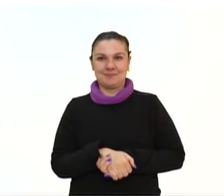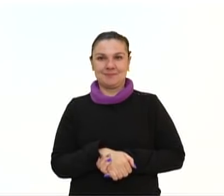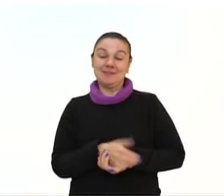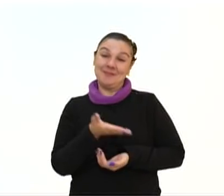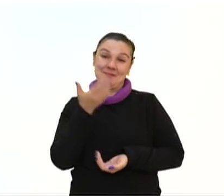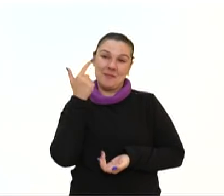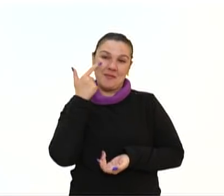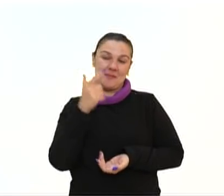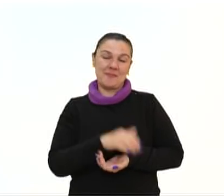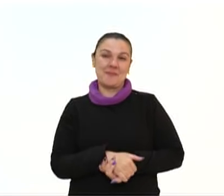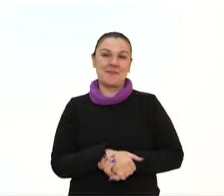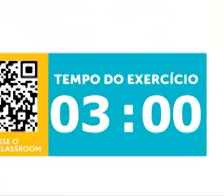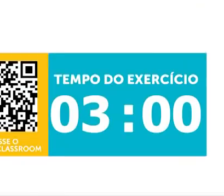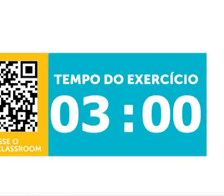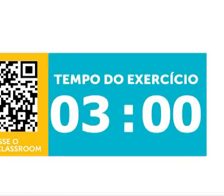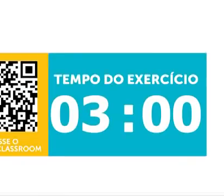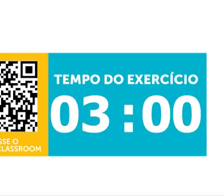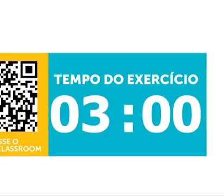vamos lá.